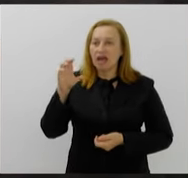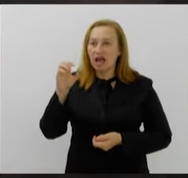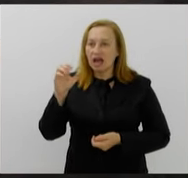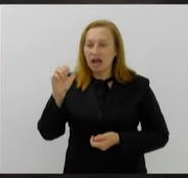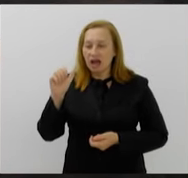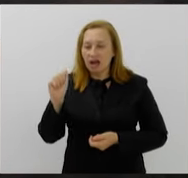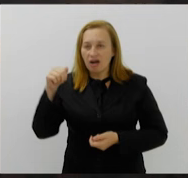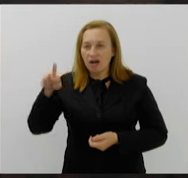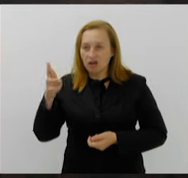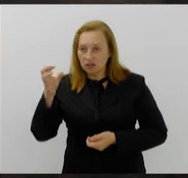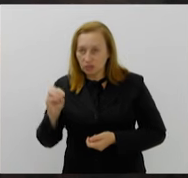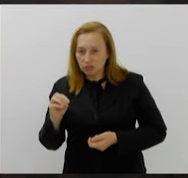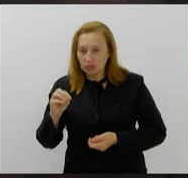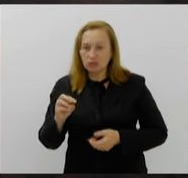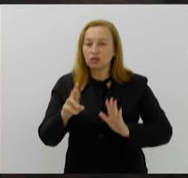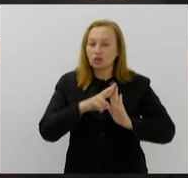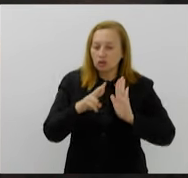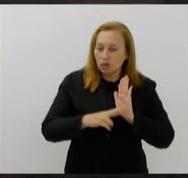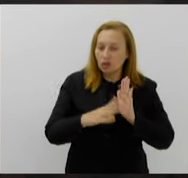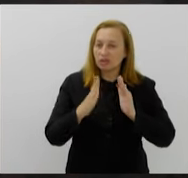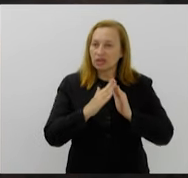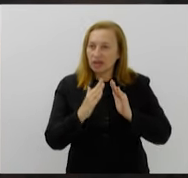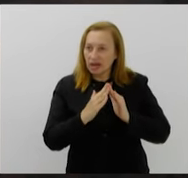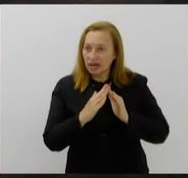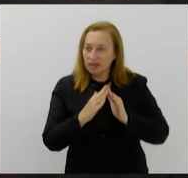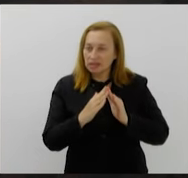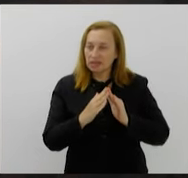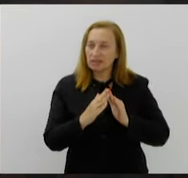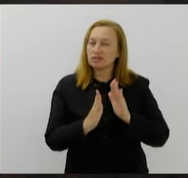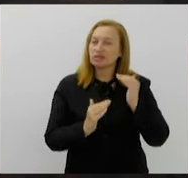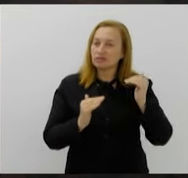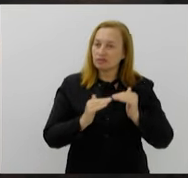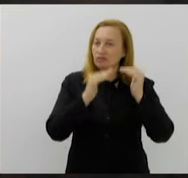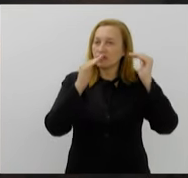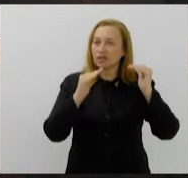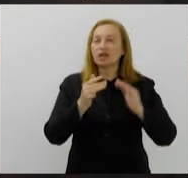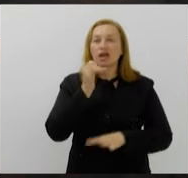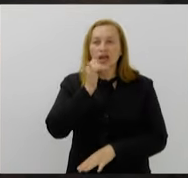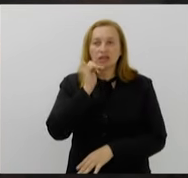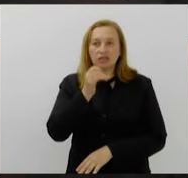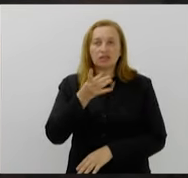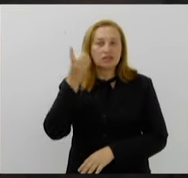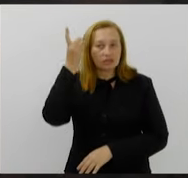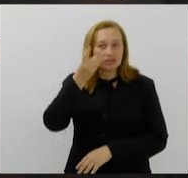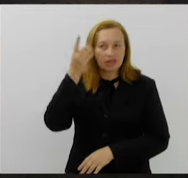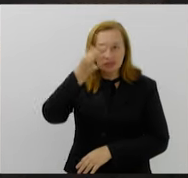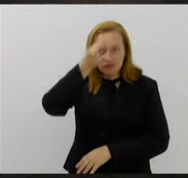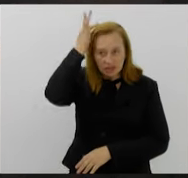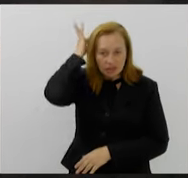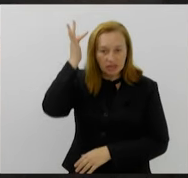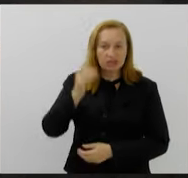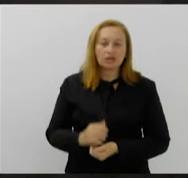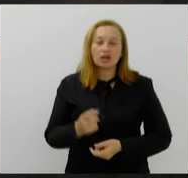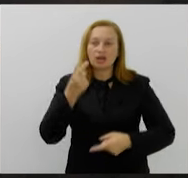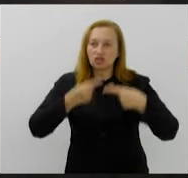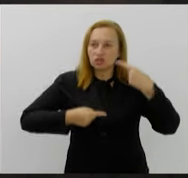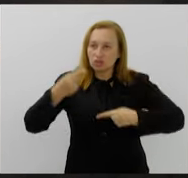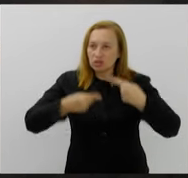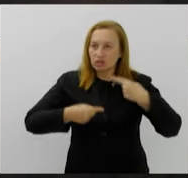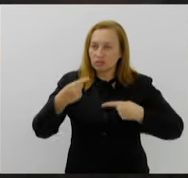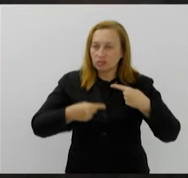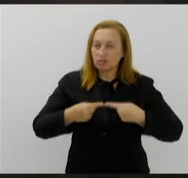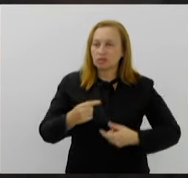Morais parecer da comissão de normas internas e proposições externas favorável relatoria do deputado Chico em